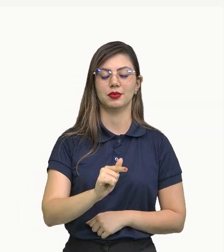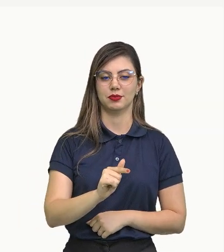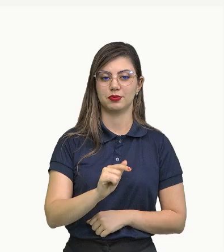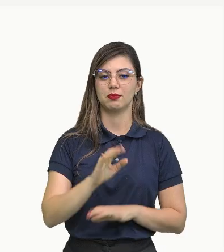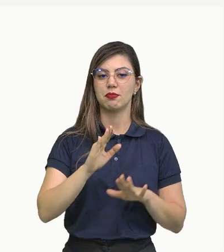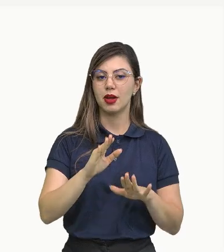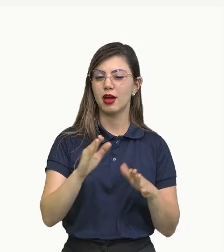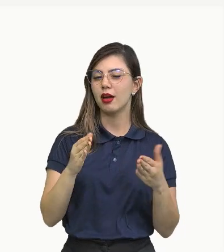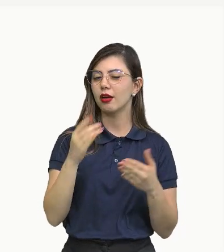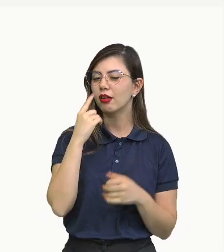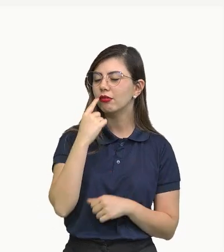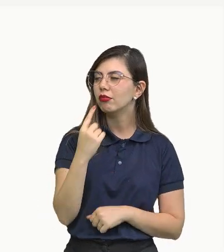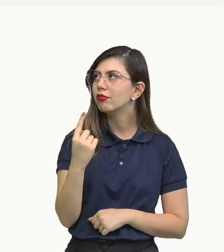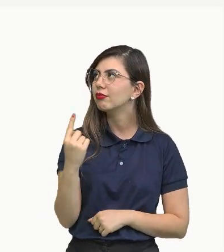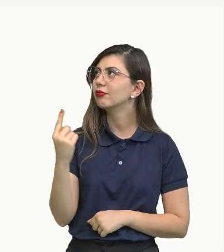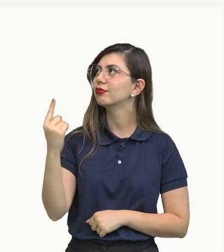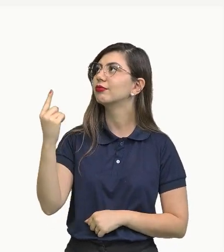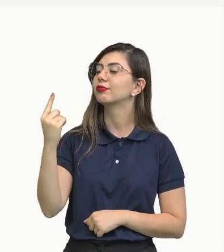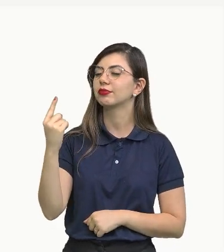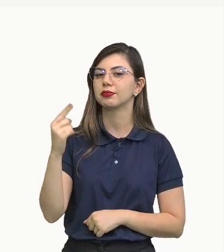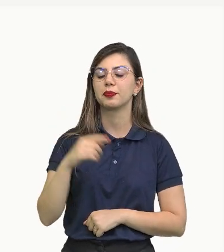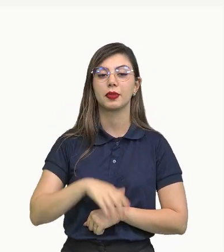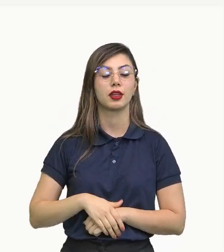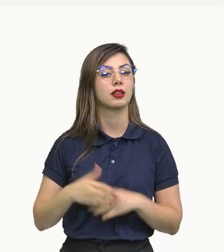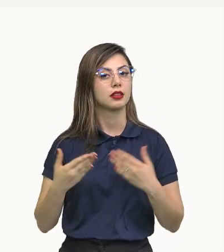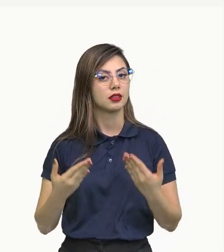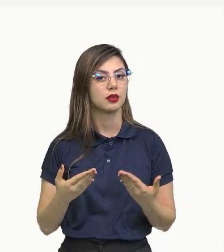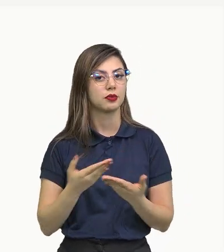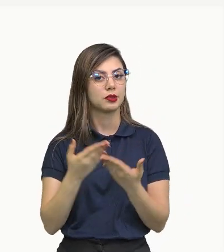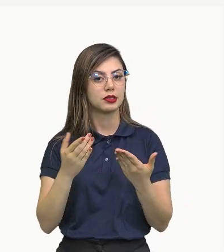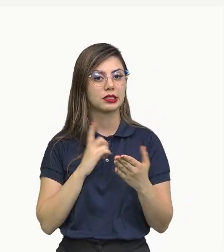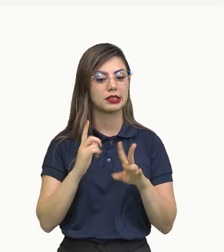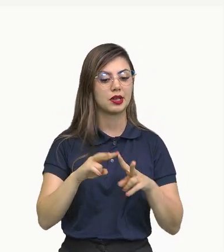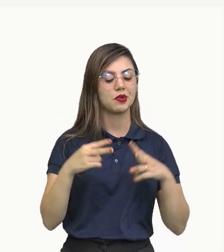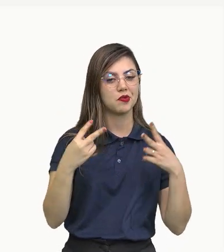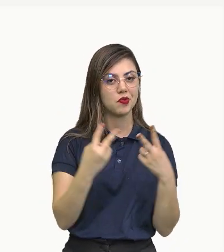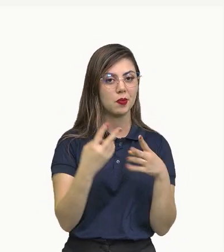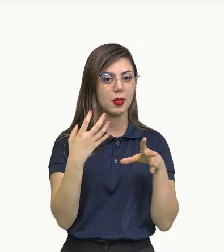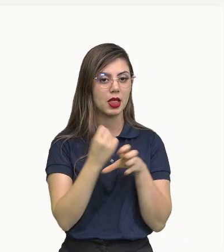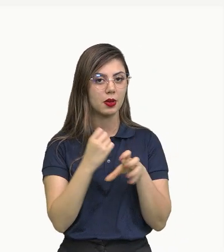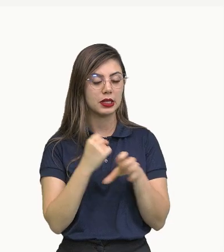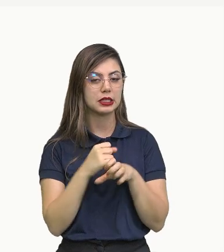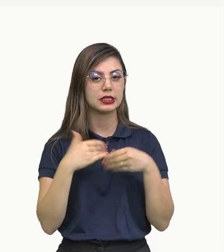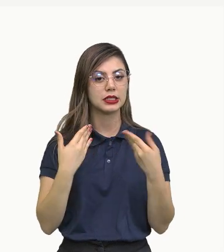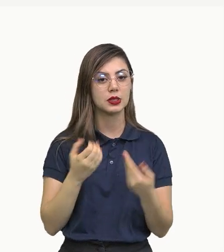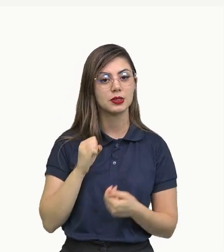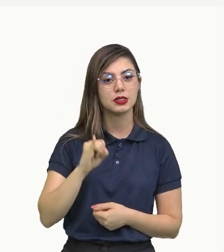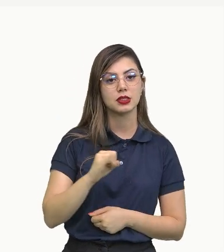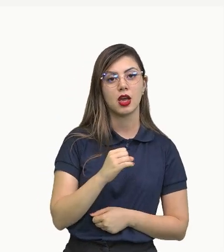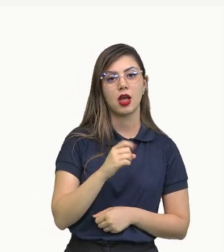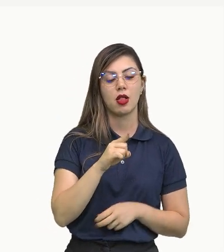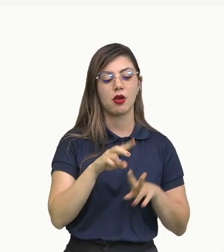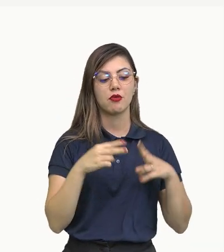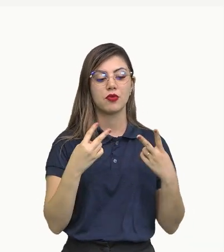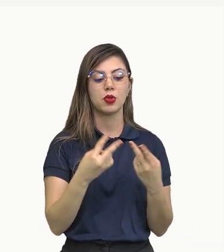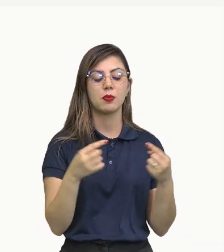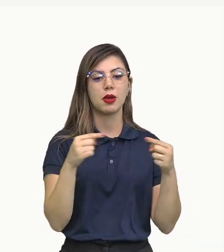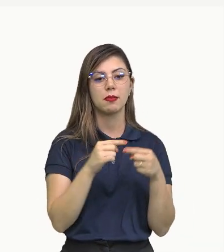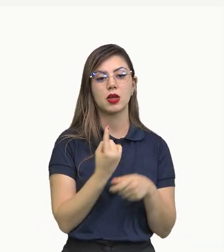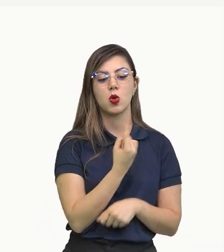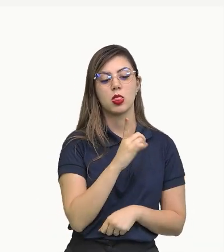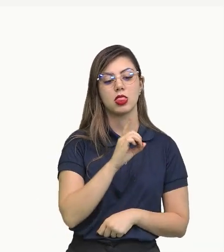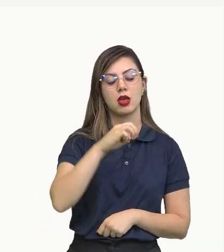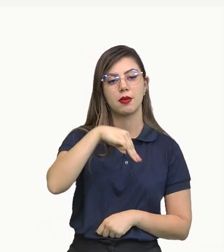para você. Todas as vezes que você estiver trabalhando ali com volume, se o volume for igual a 1 decímetro